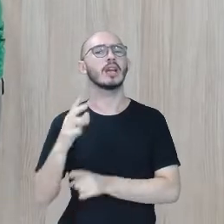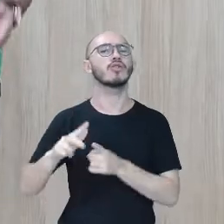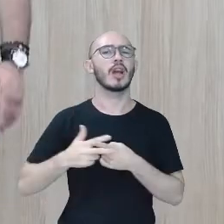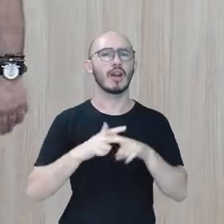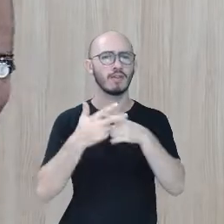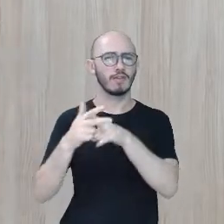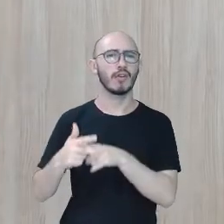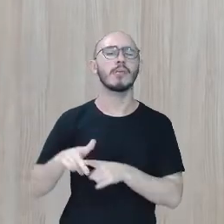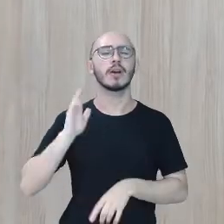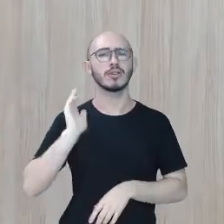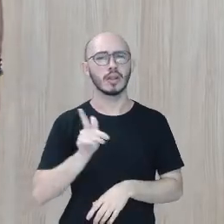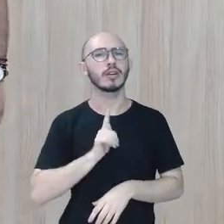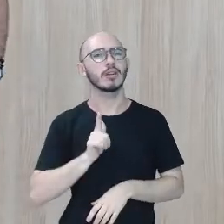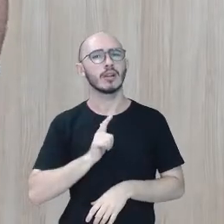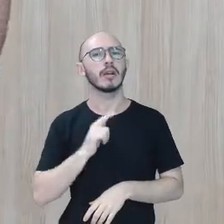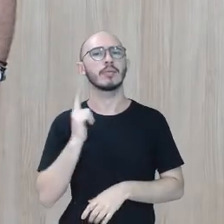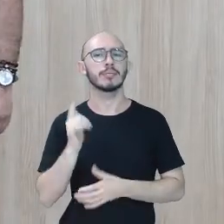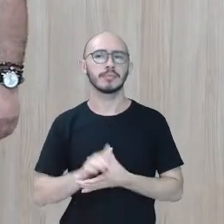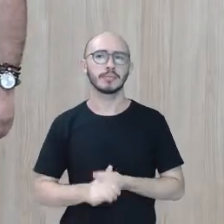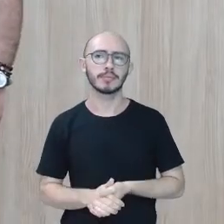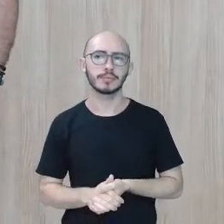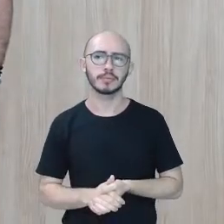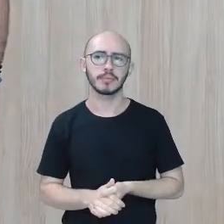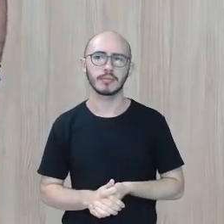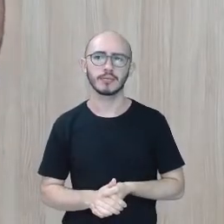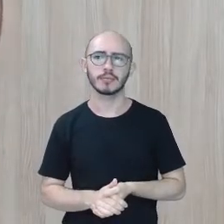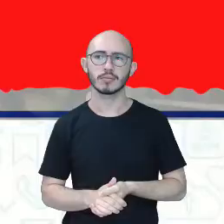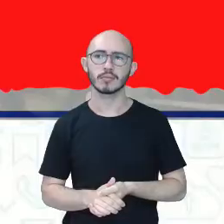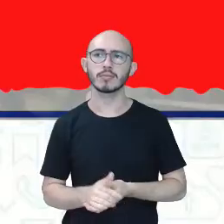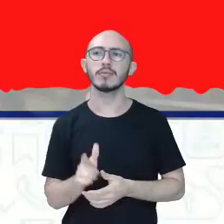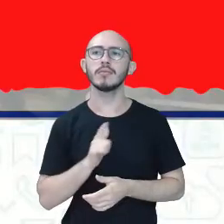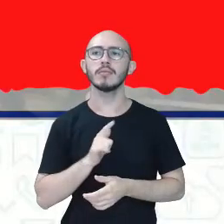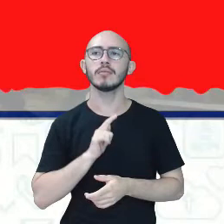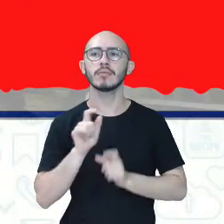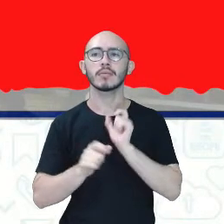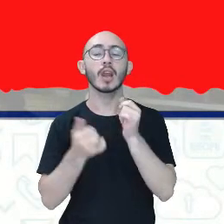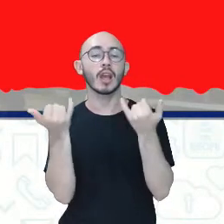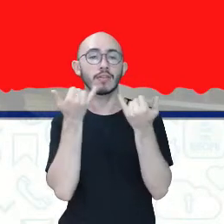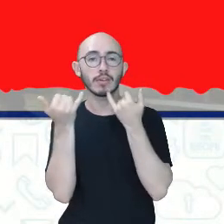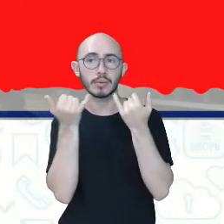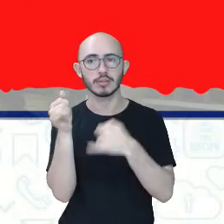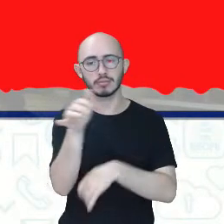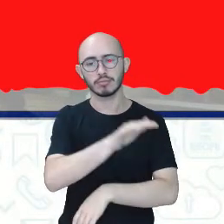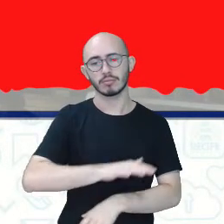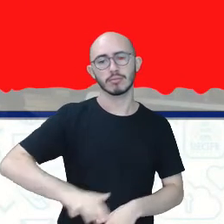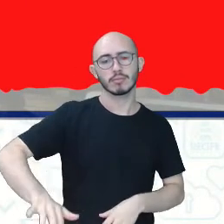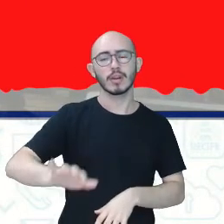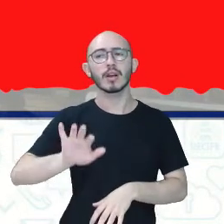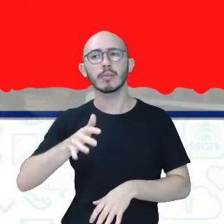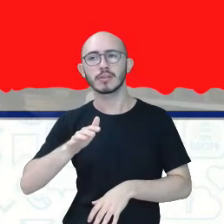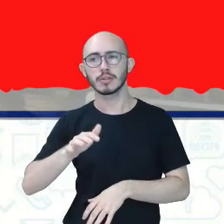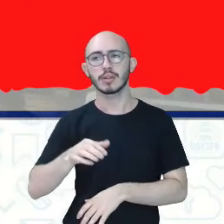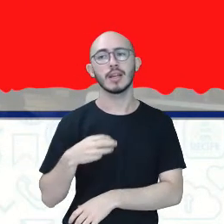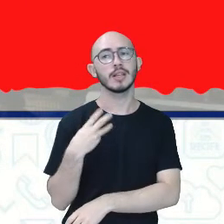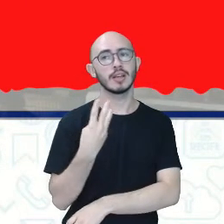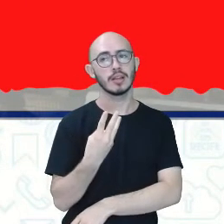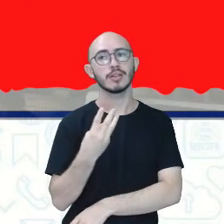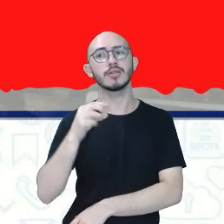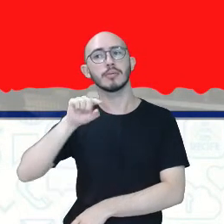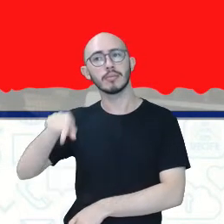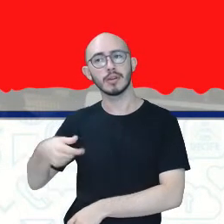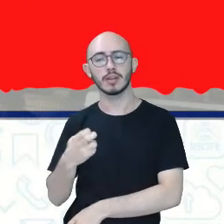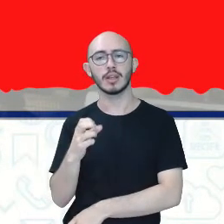no mercado, né, de São José. E ele possui os seguintes dados. Veja, a área, mais ou menos 3.541